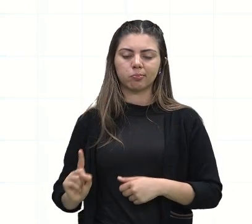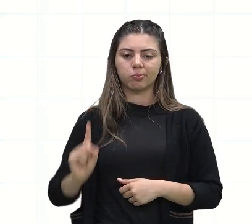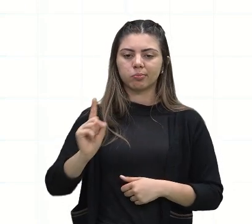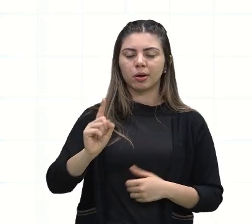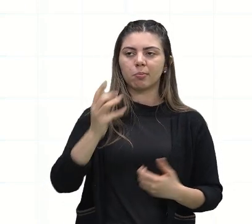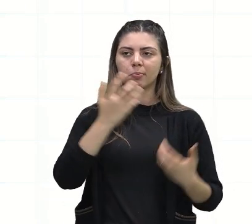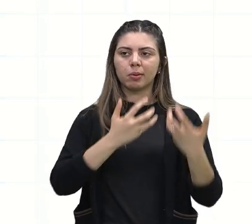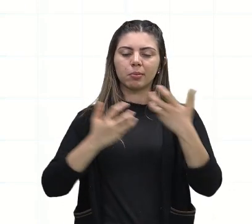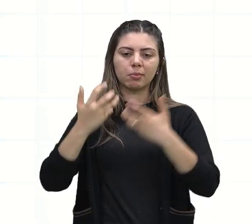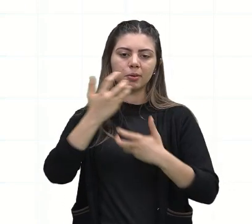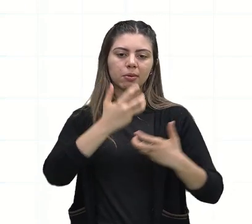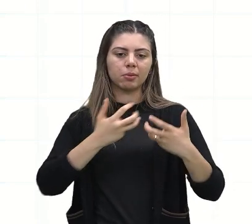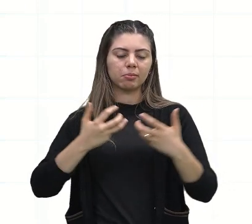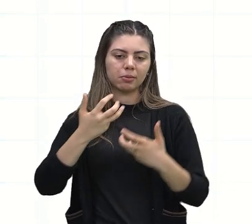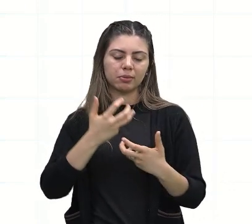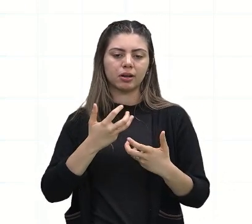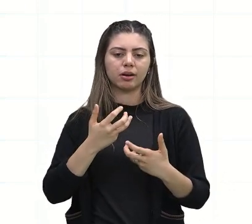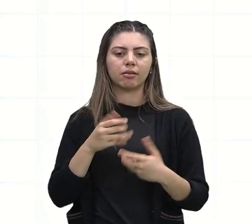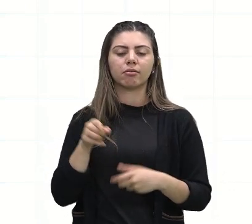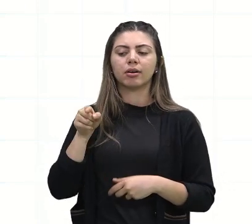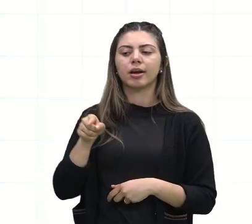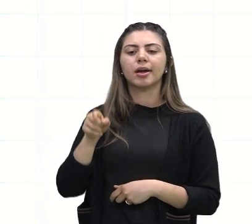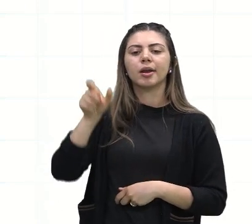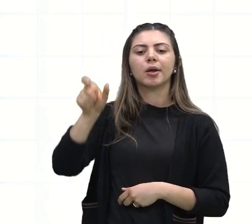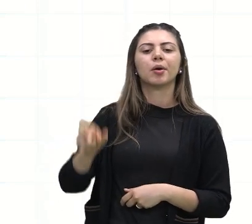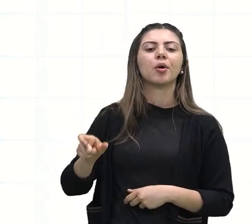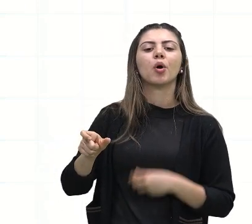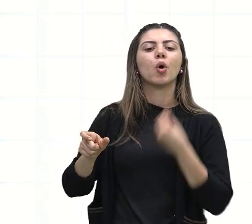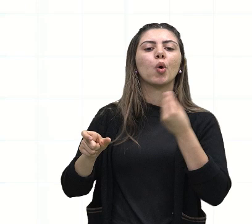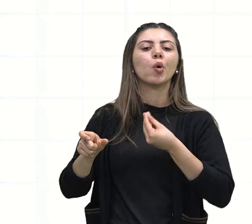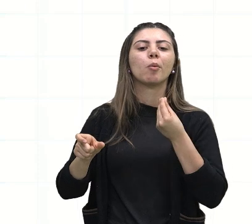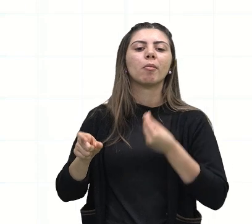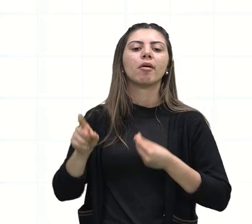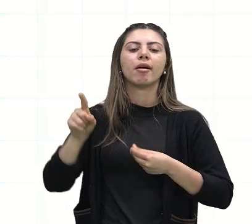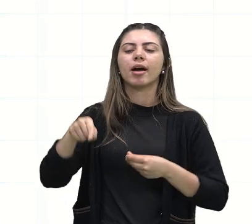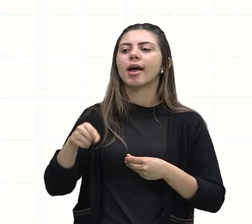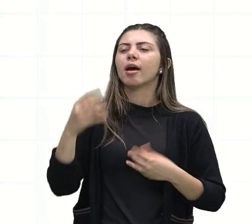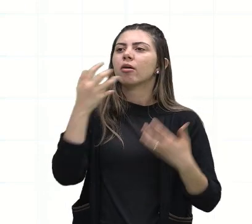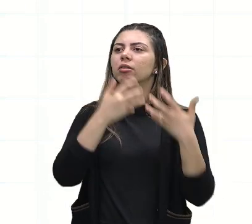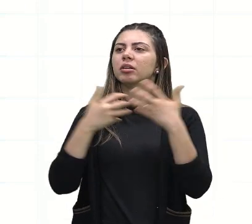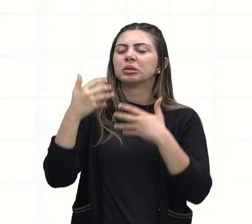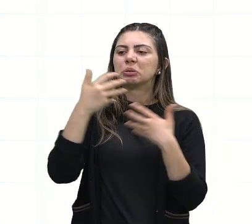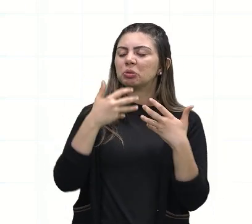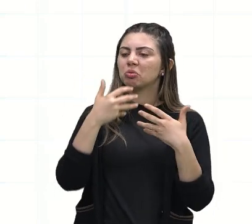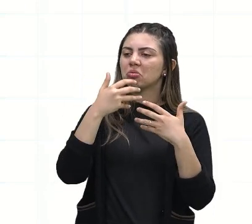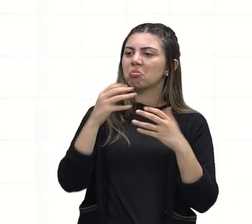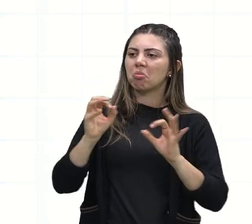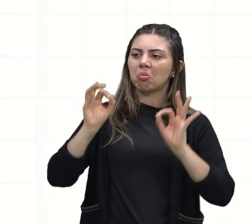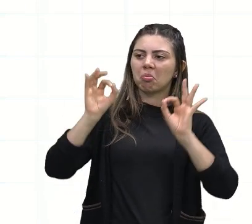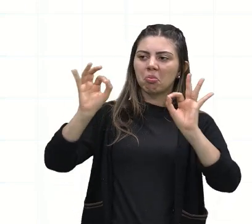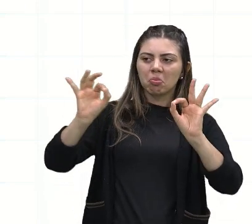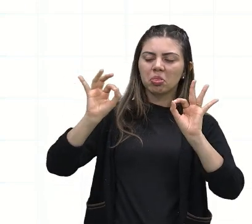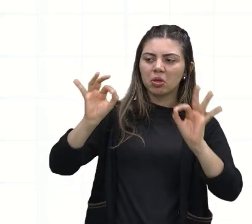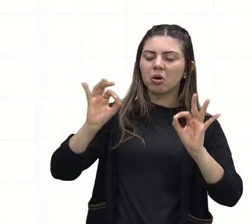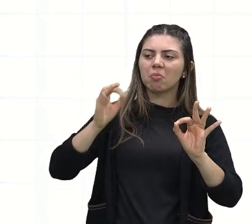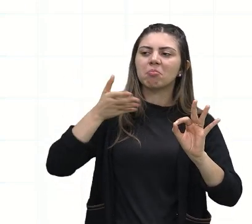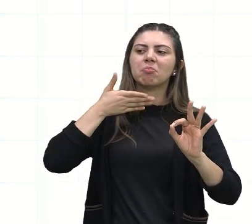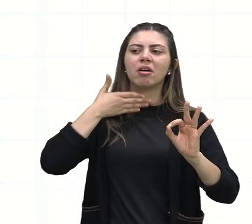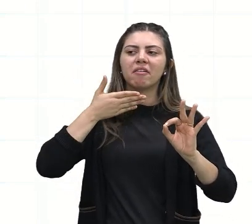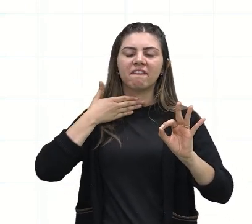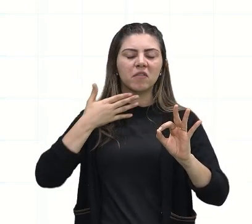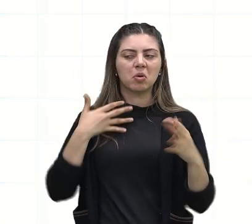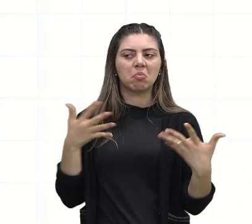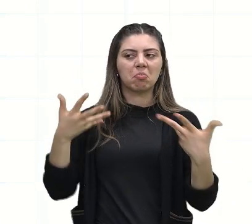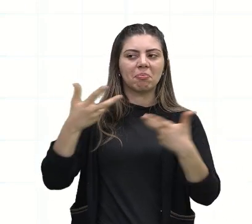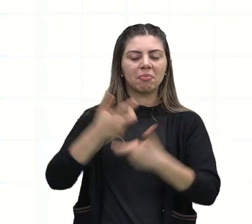fazer uma interpretação de uma música, ele se revelou que um grande cantor, né? Uma pessoa com potencial de voz